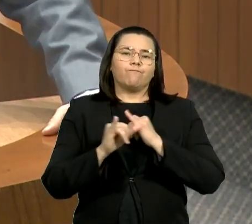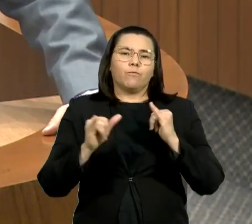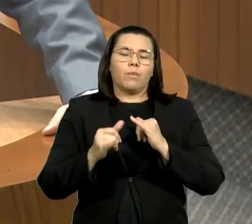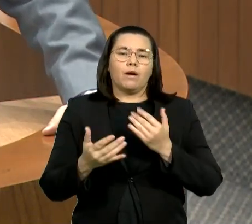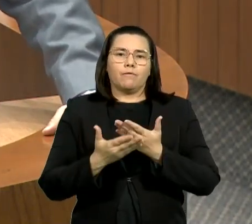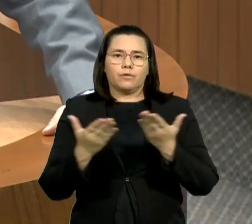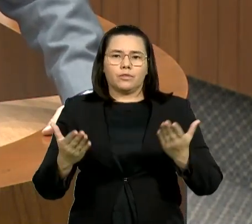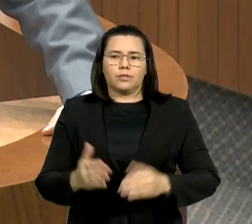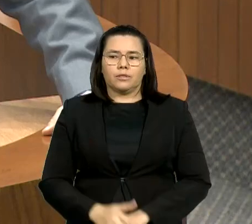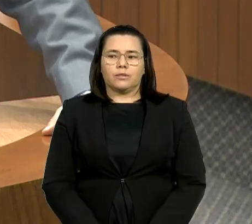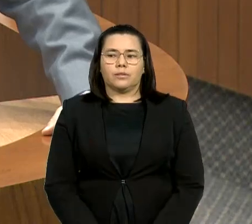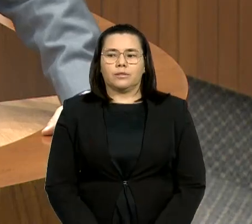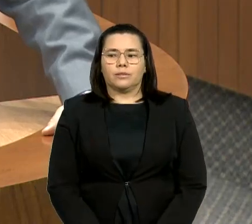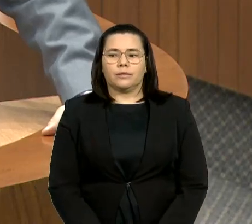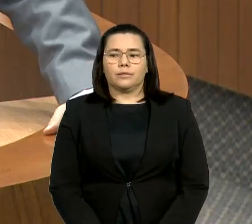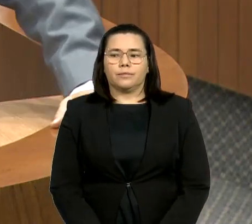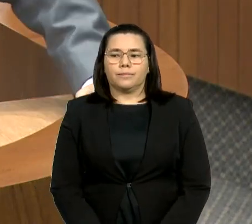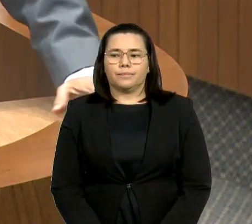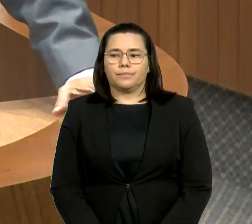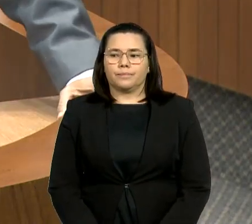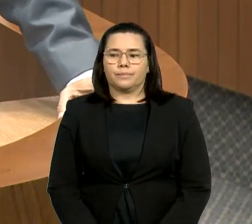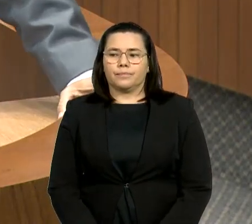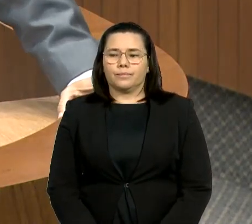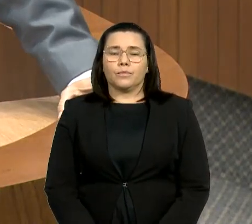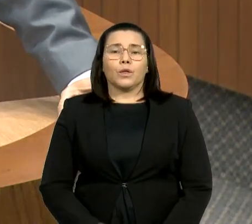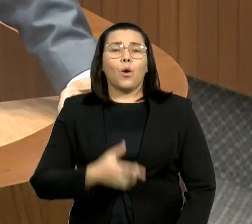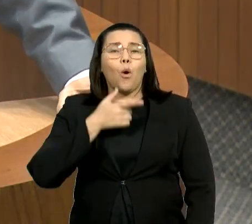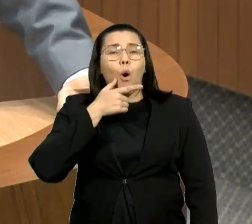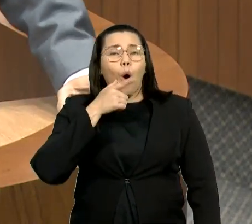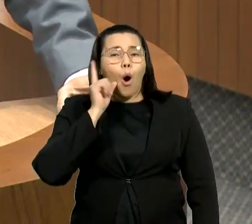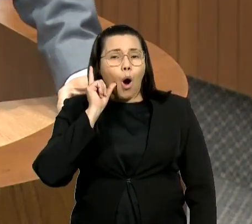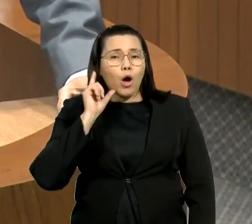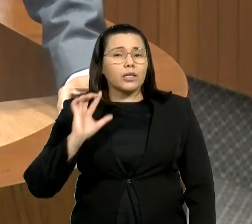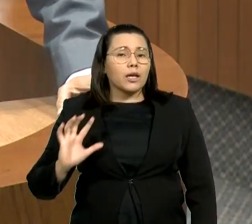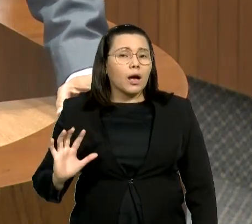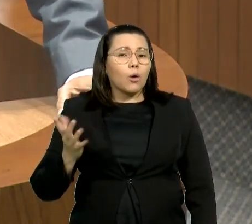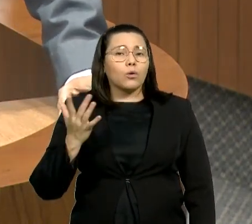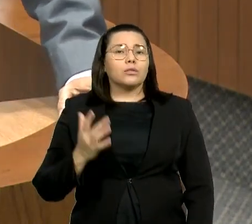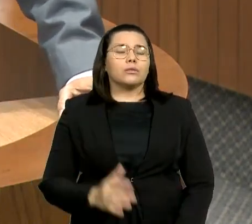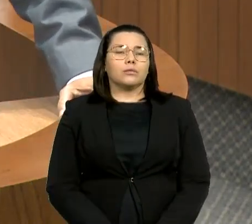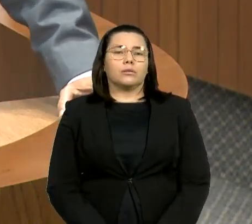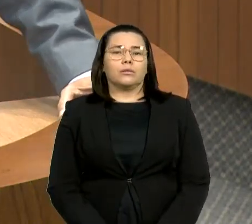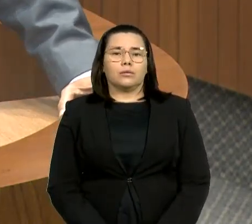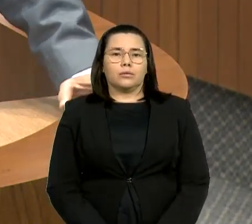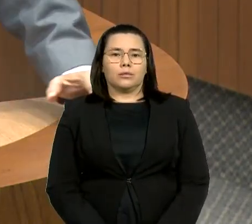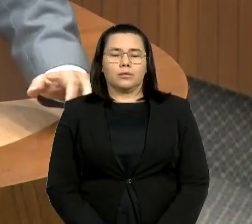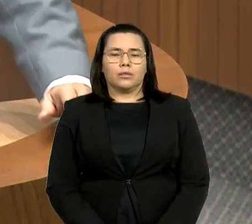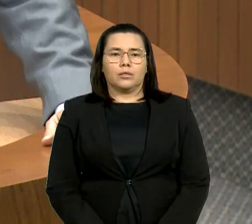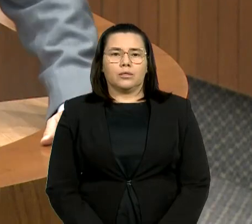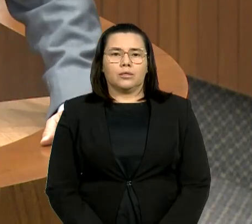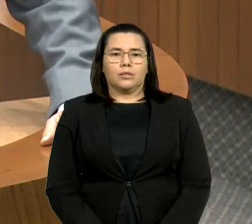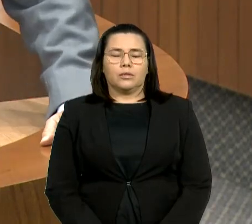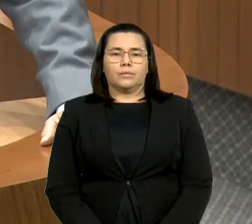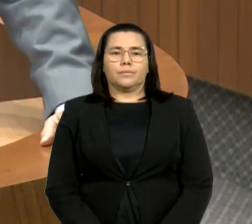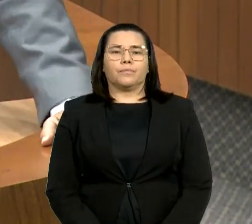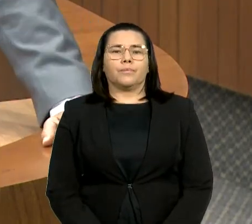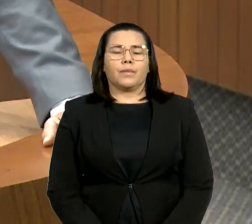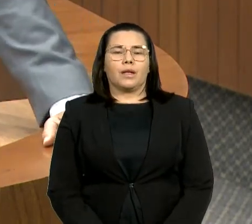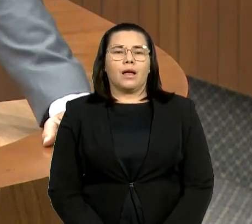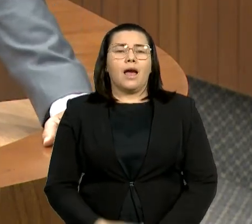o importante ato ontem na comunidade de Canaletiua, em Alcântara,